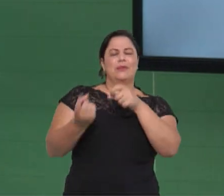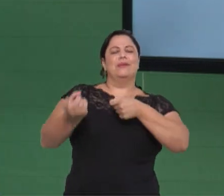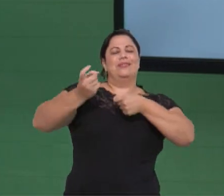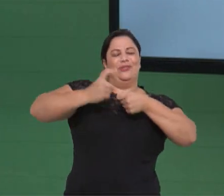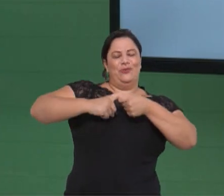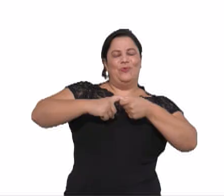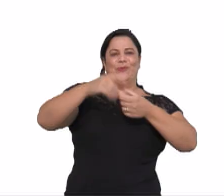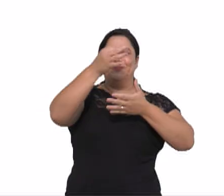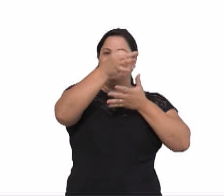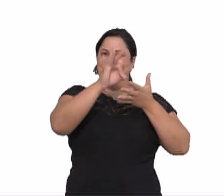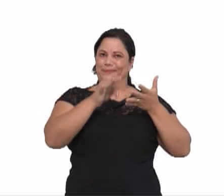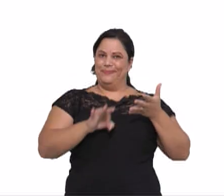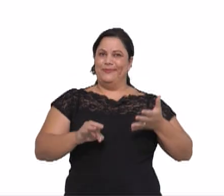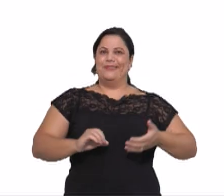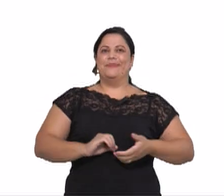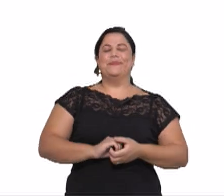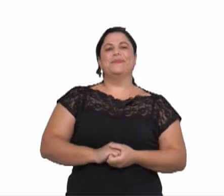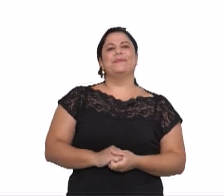para a correção.